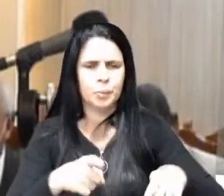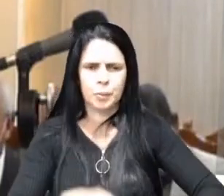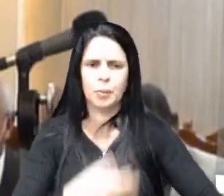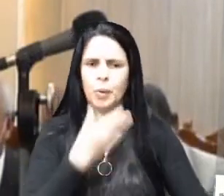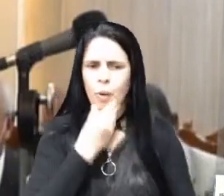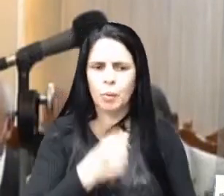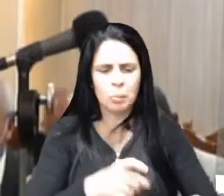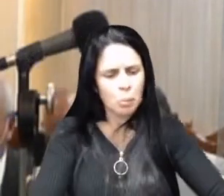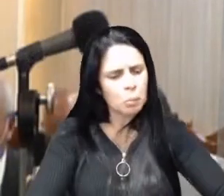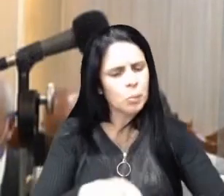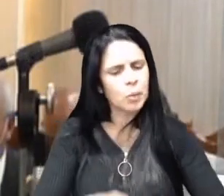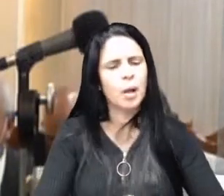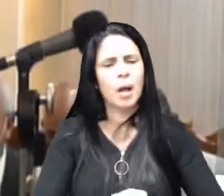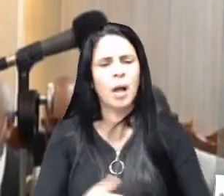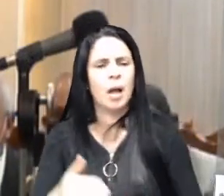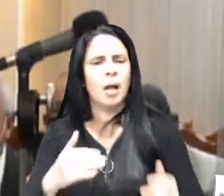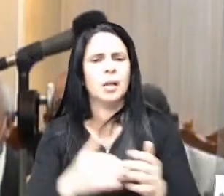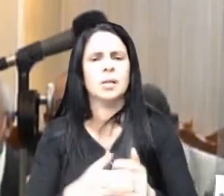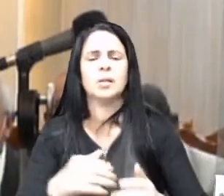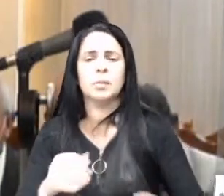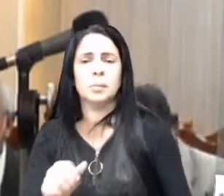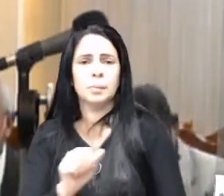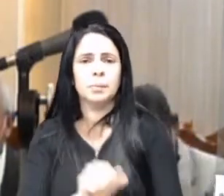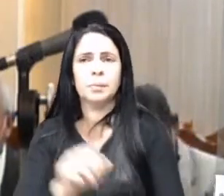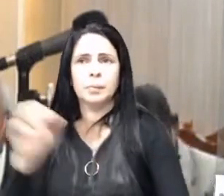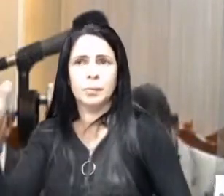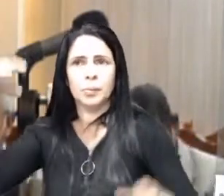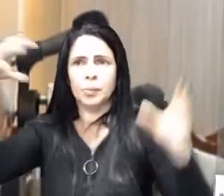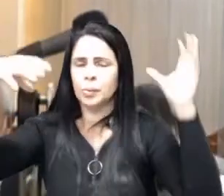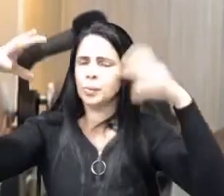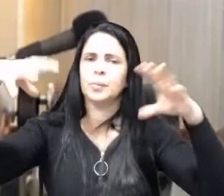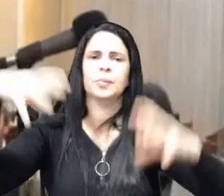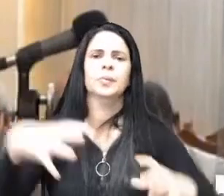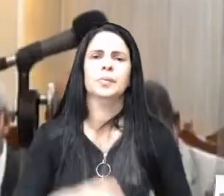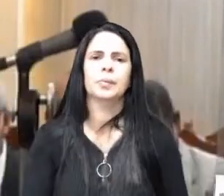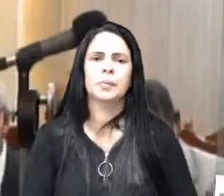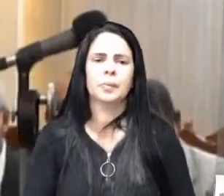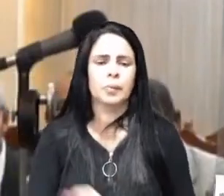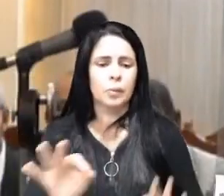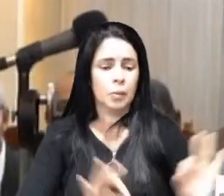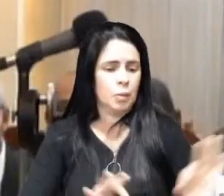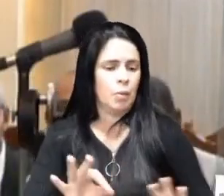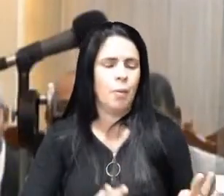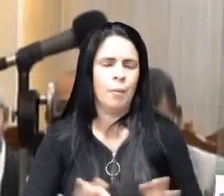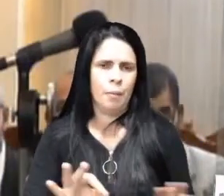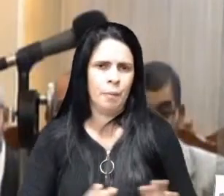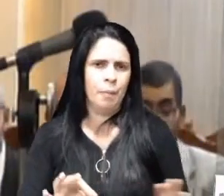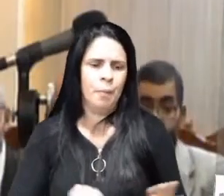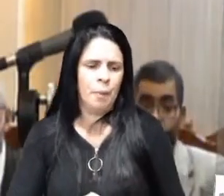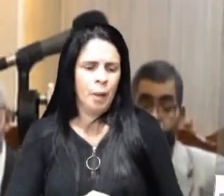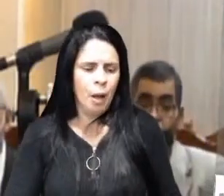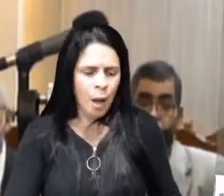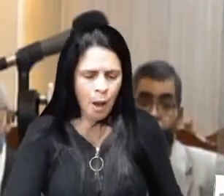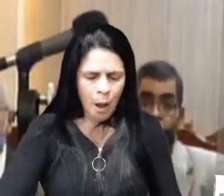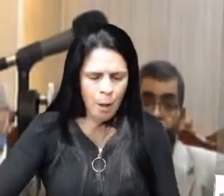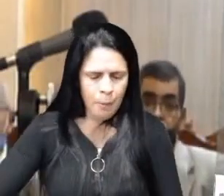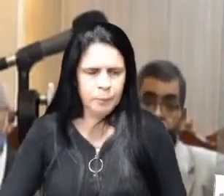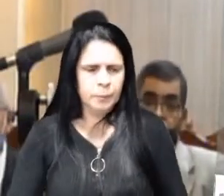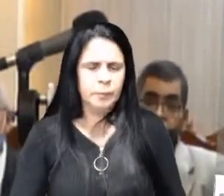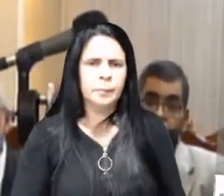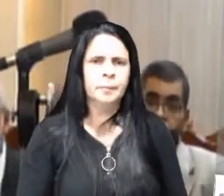A chuva temporã, que é as primeiras chuvas, que prepara a terra. E a serôdia, que é a última